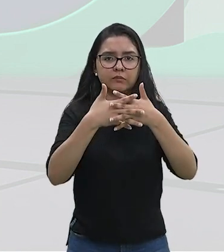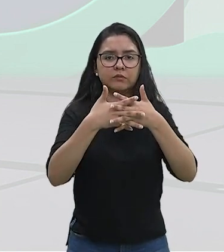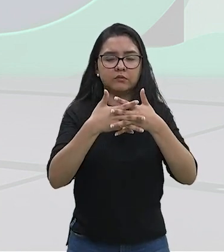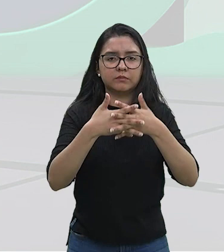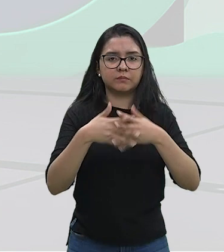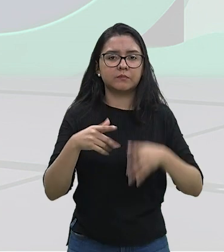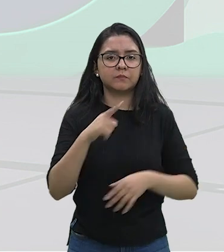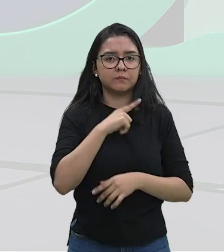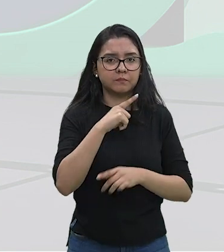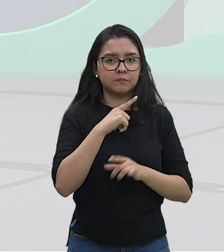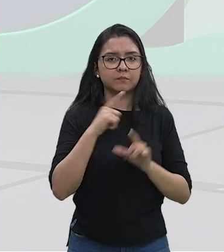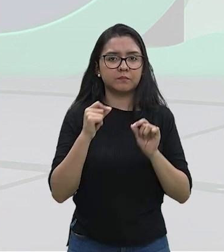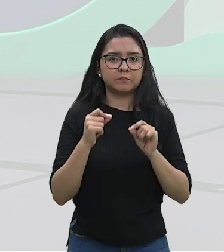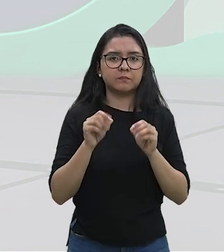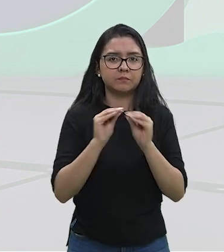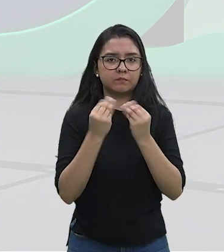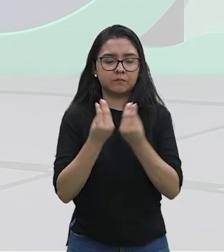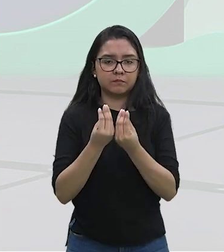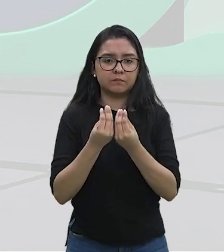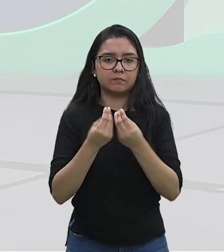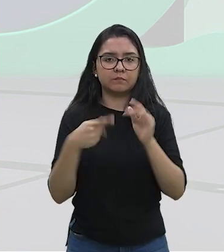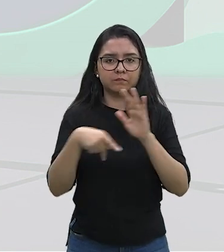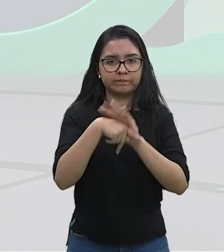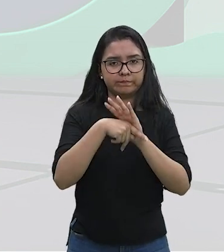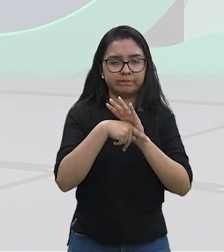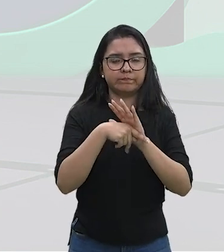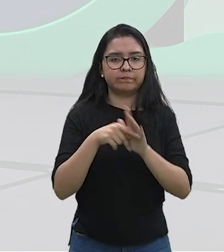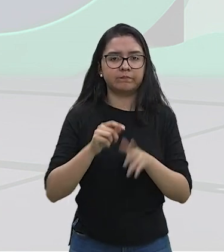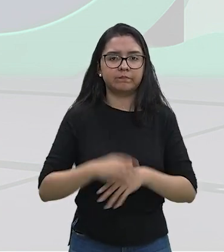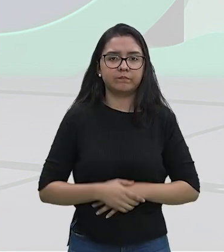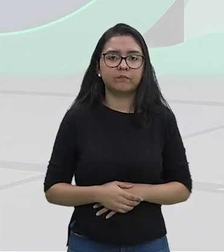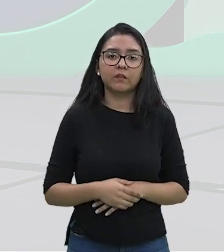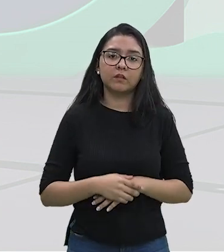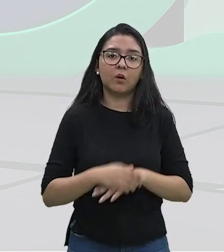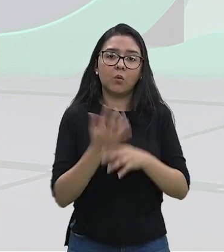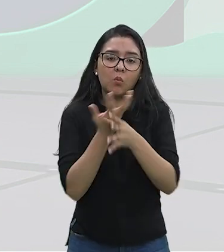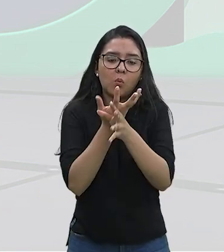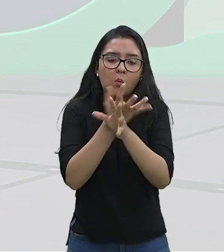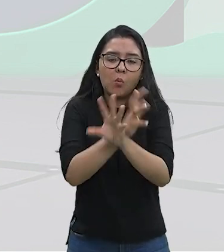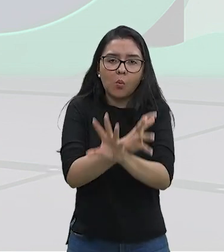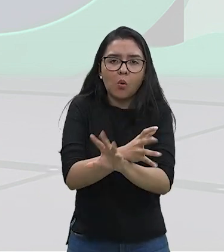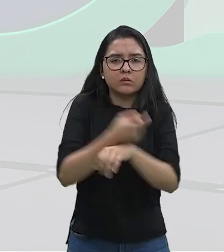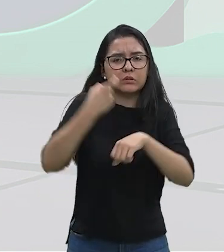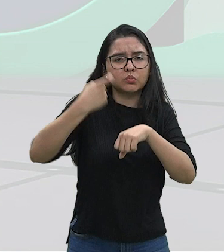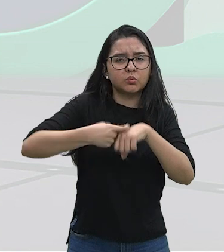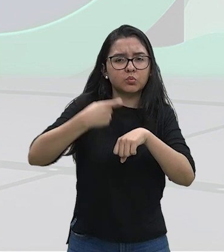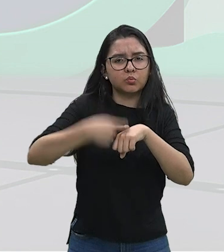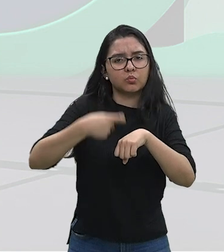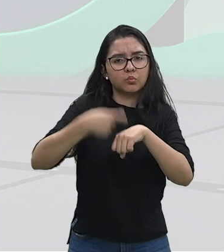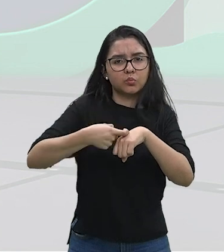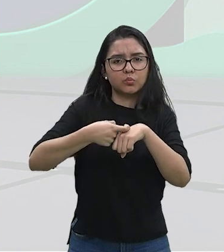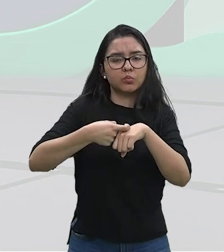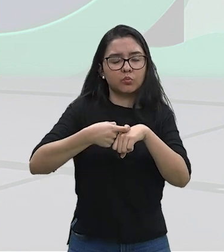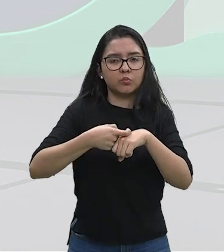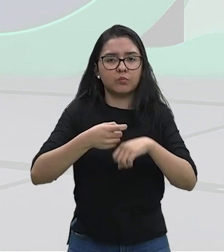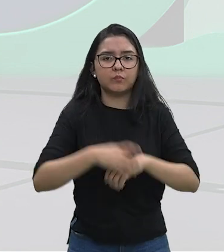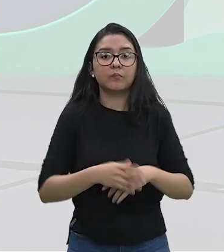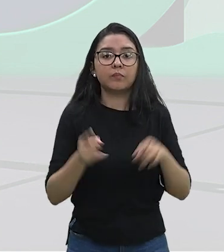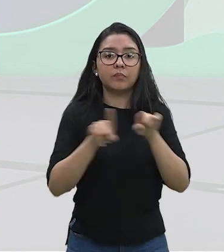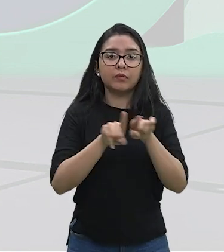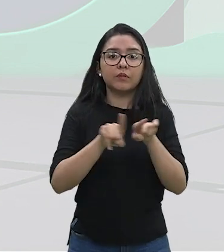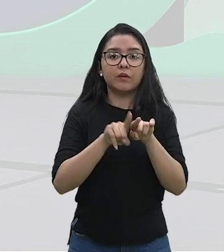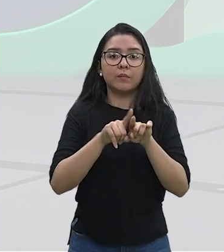sais minerais, cálcio, colágeno, o que torna esses ossos mais rígidos e resistentes. Além disso, ele vai